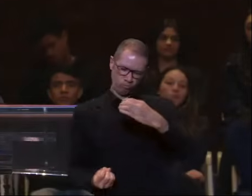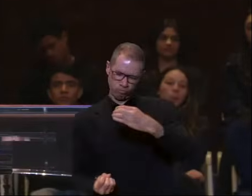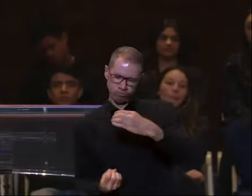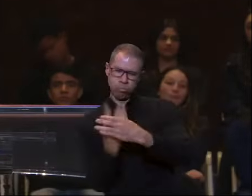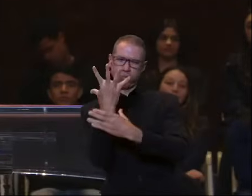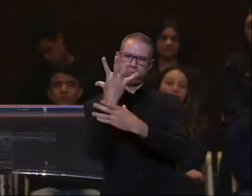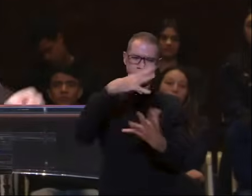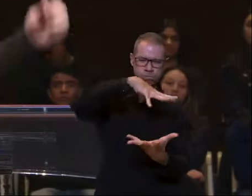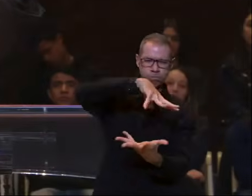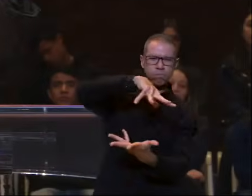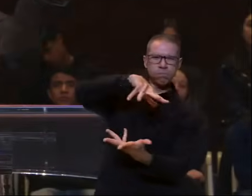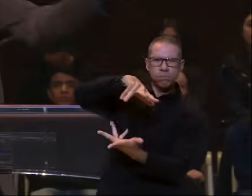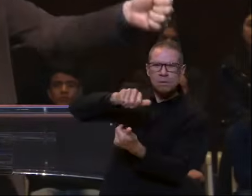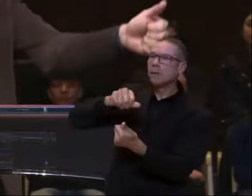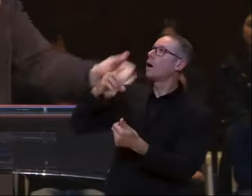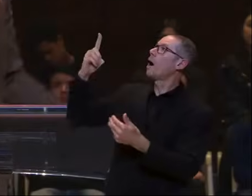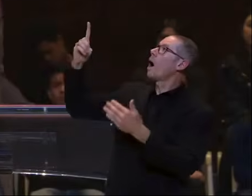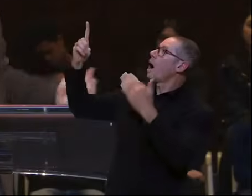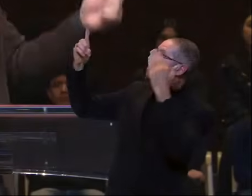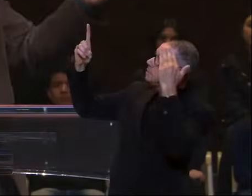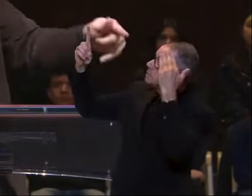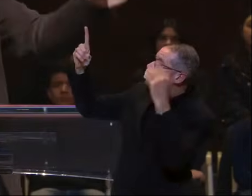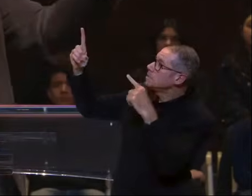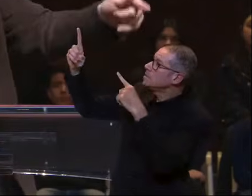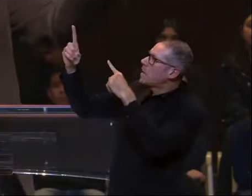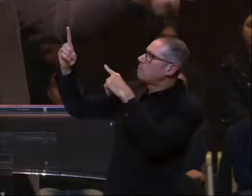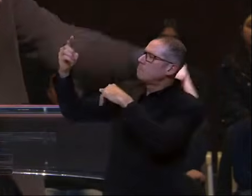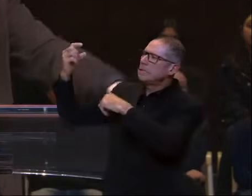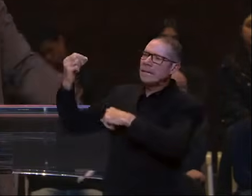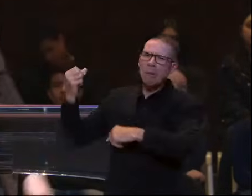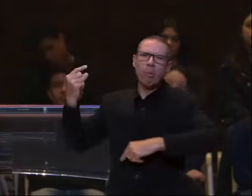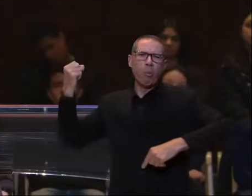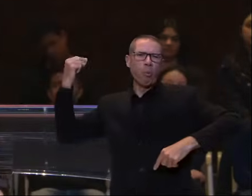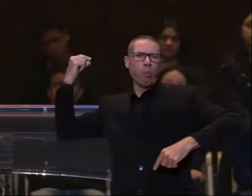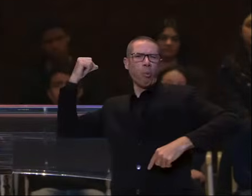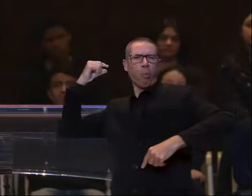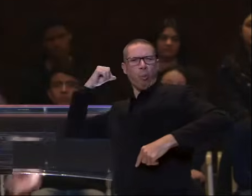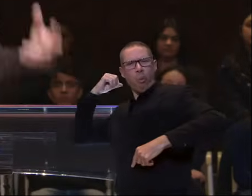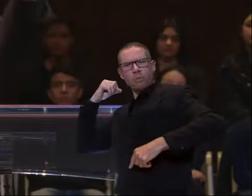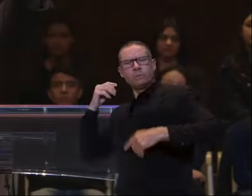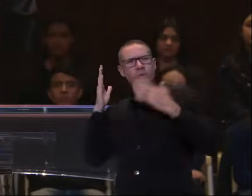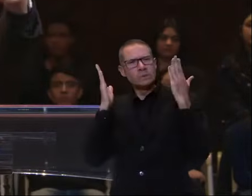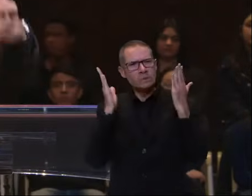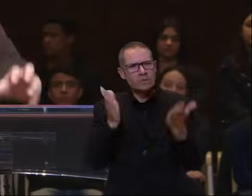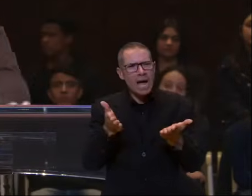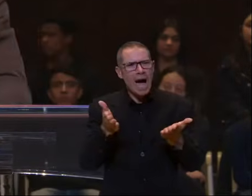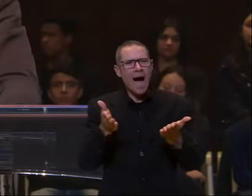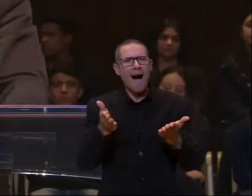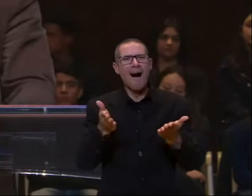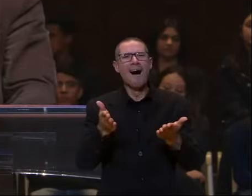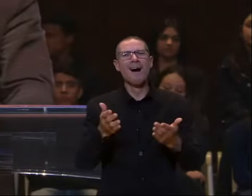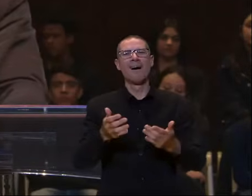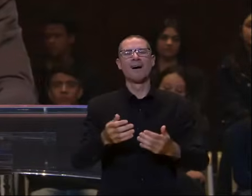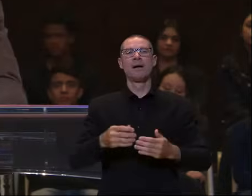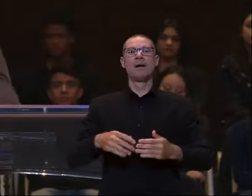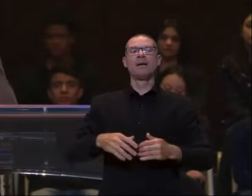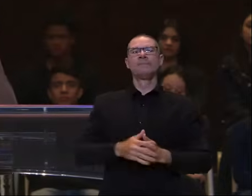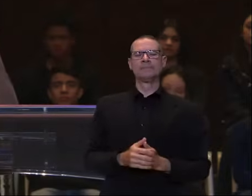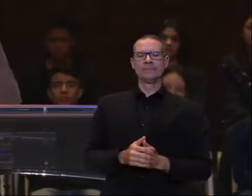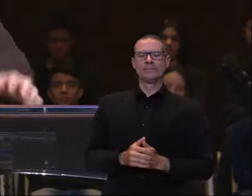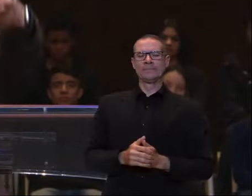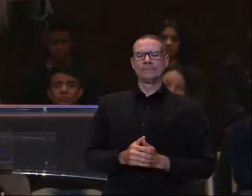mundo. Ele sabia quão caro ia custar. Ele sabia